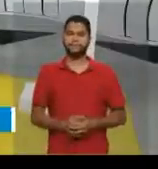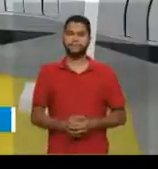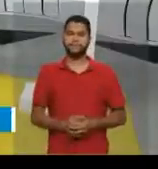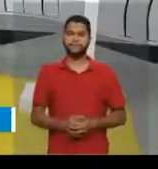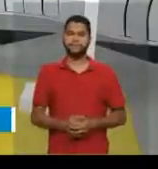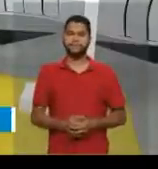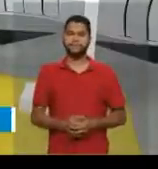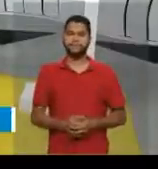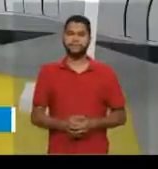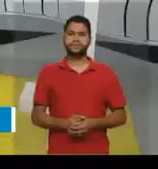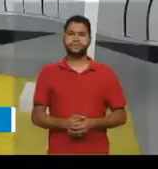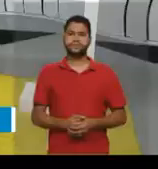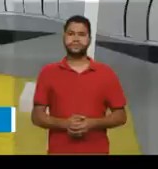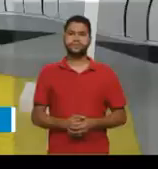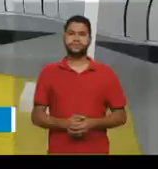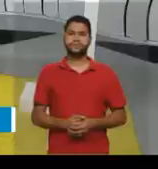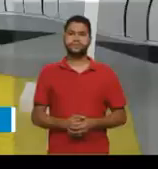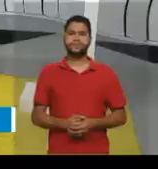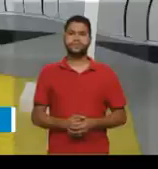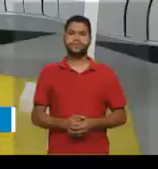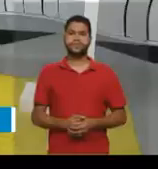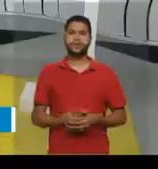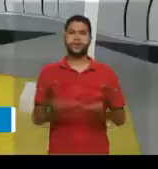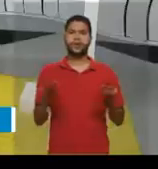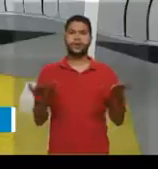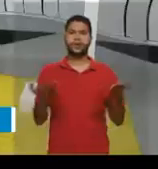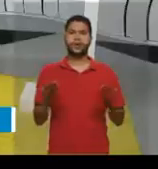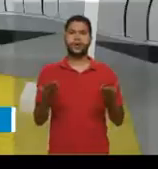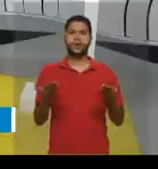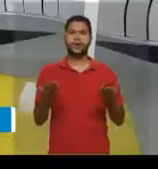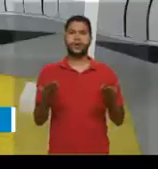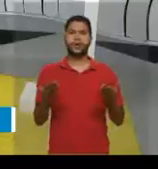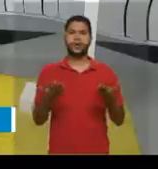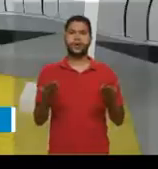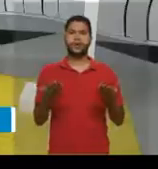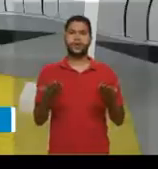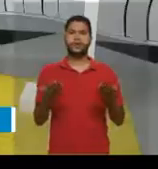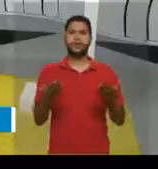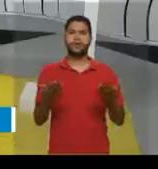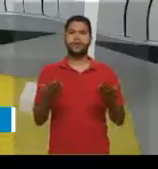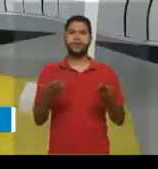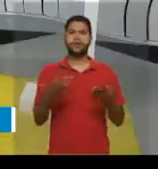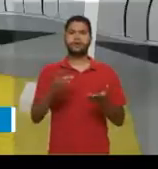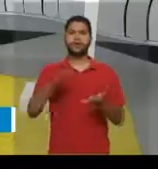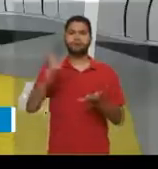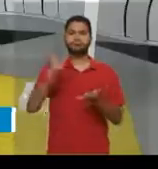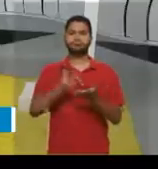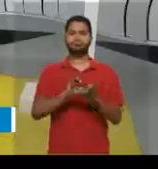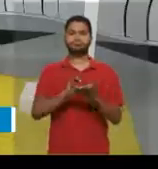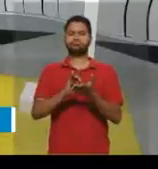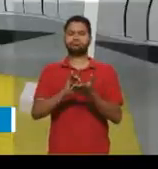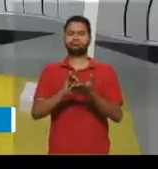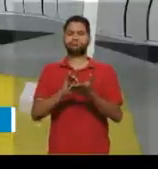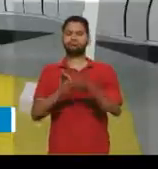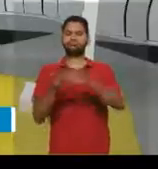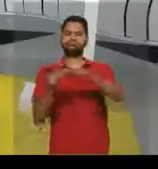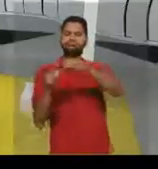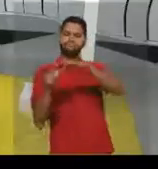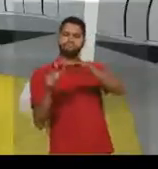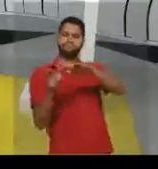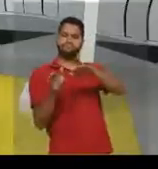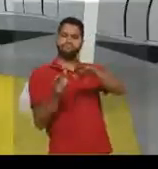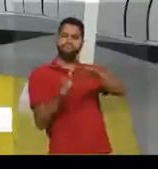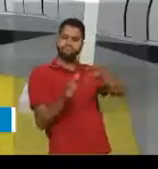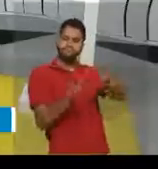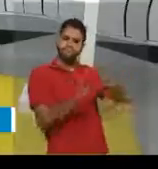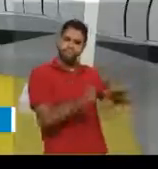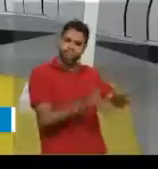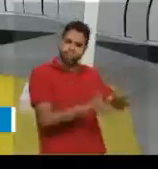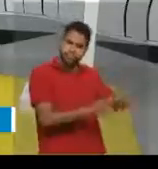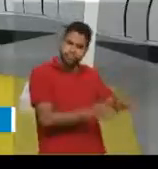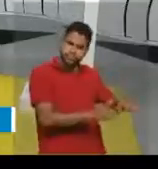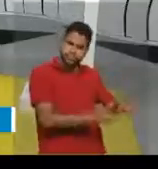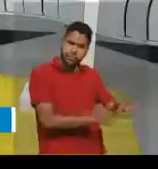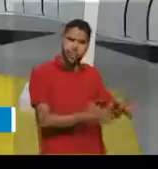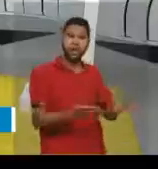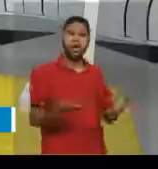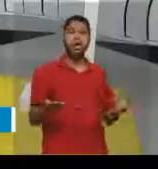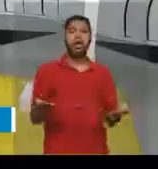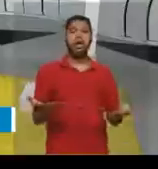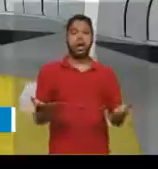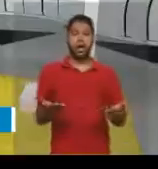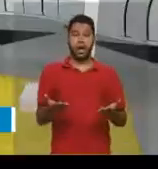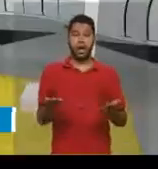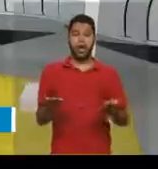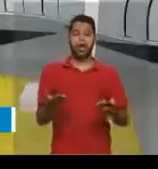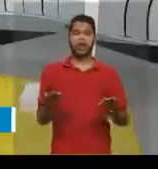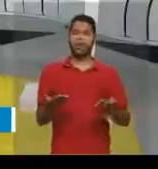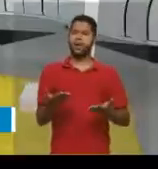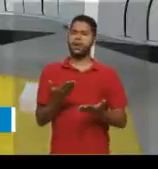Vocês vão se despir da realidade. Eu quero que vocês entrem agora